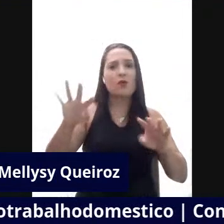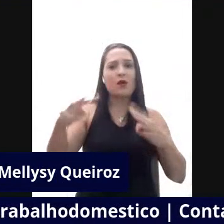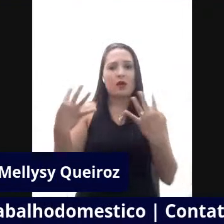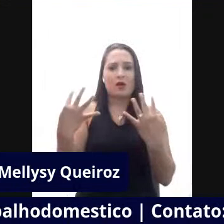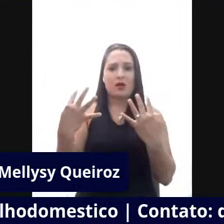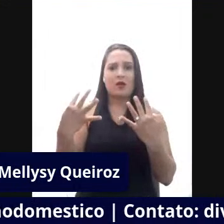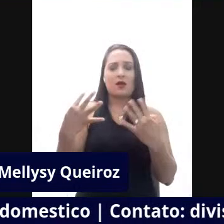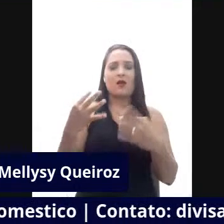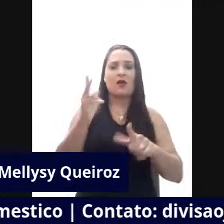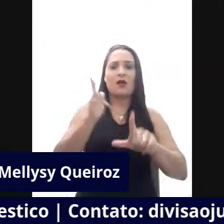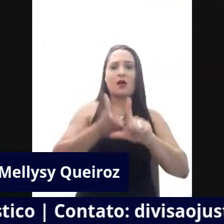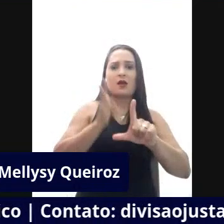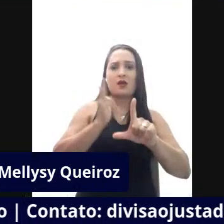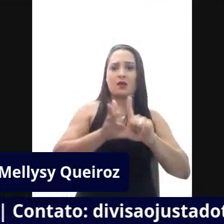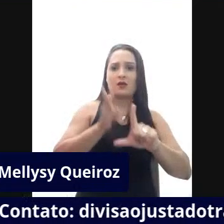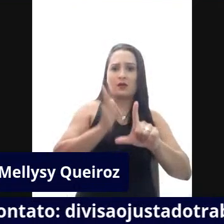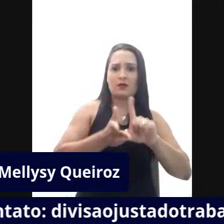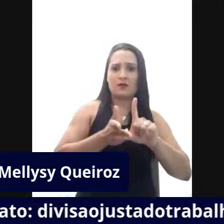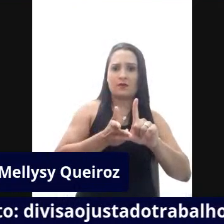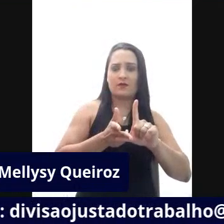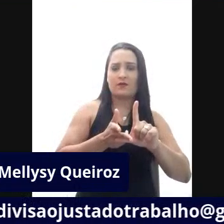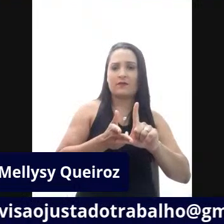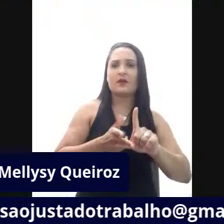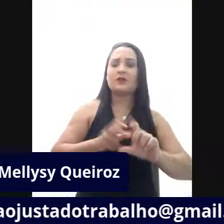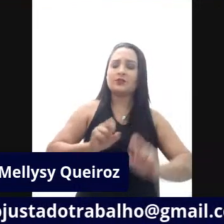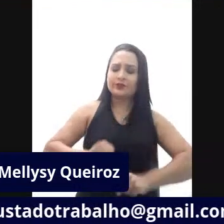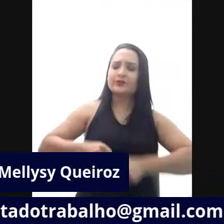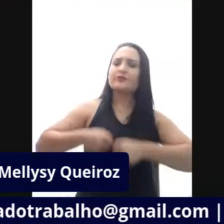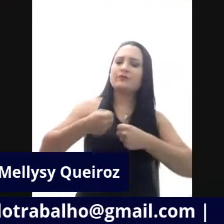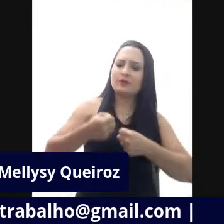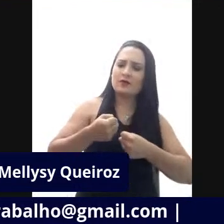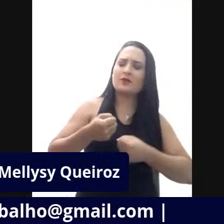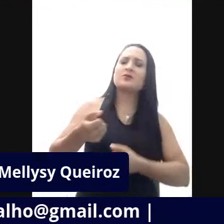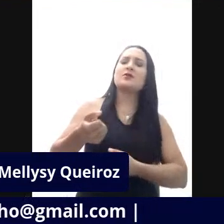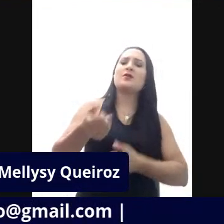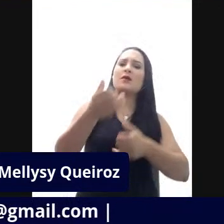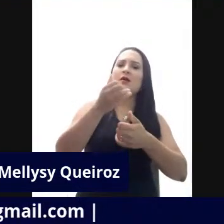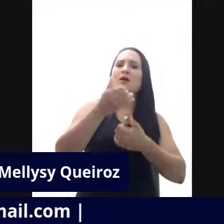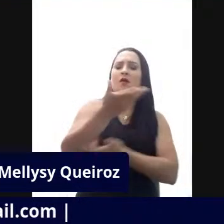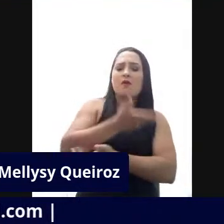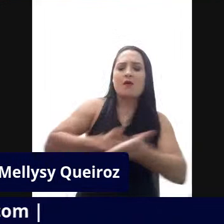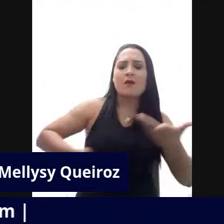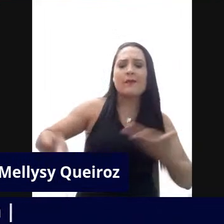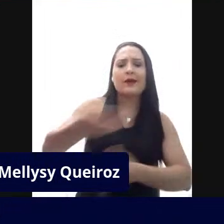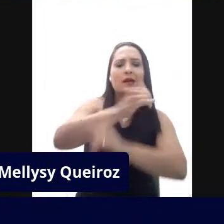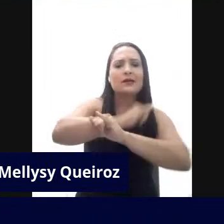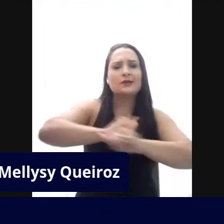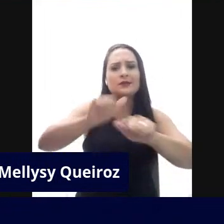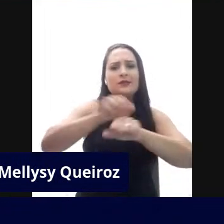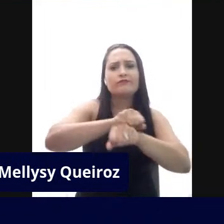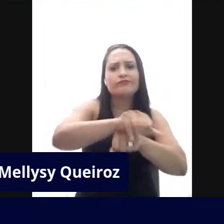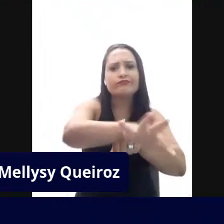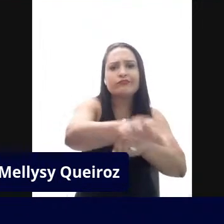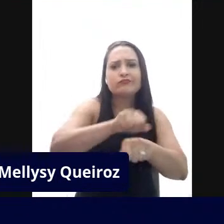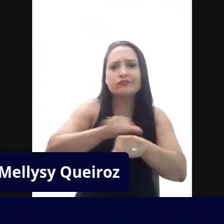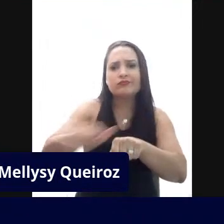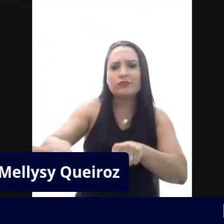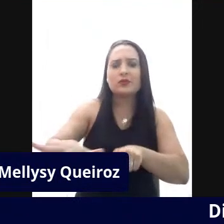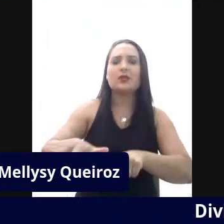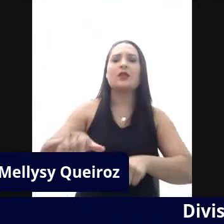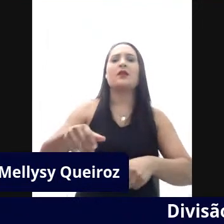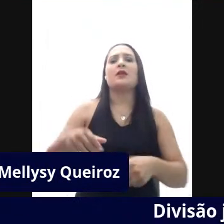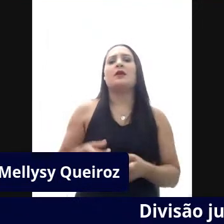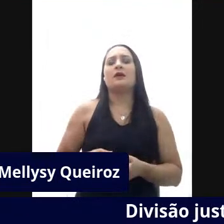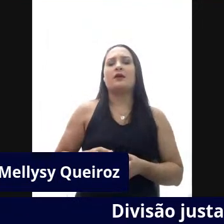que se envolva na campanha, que compartilhe esse material, que faça esse debate em casa,